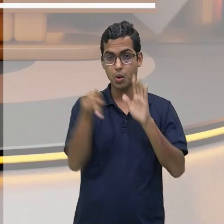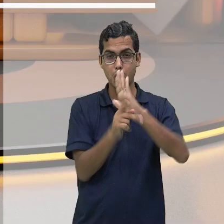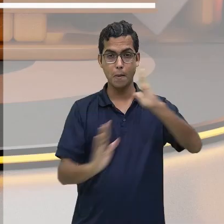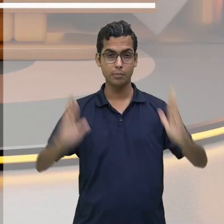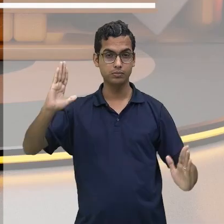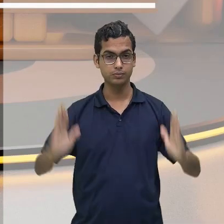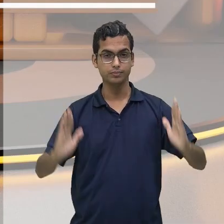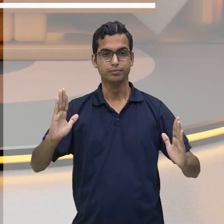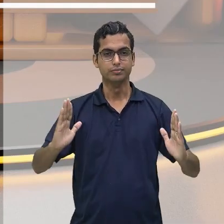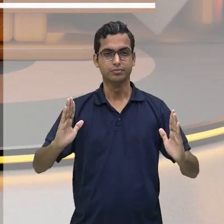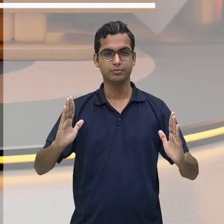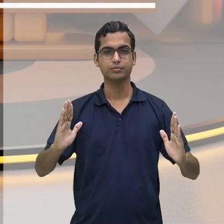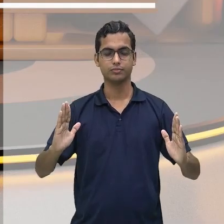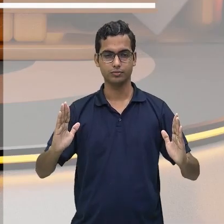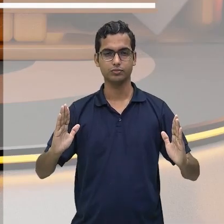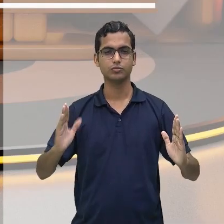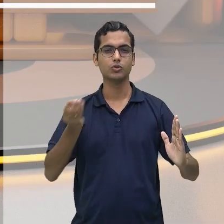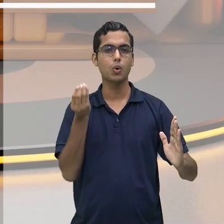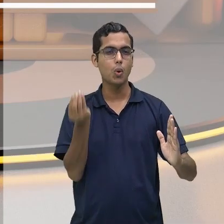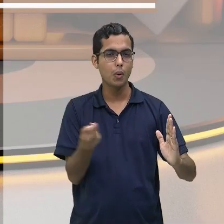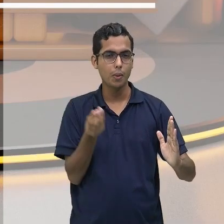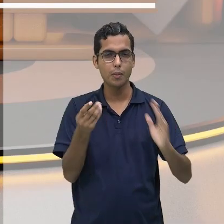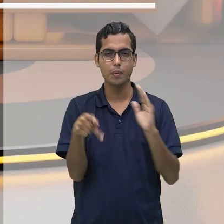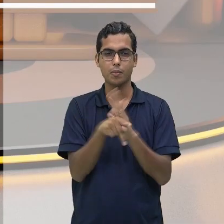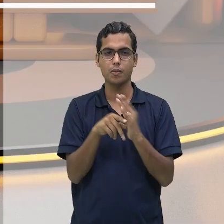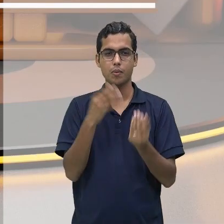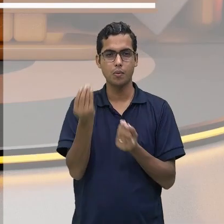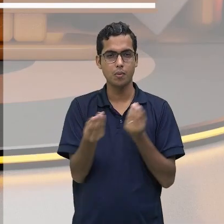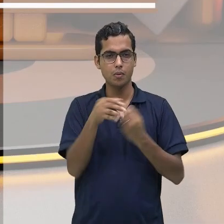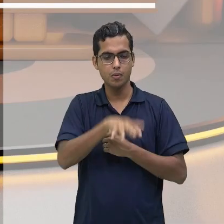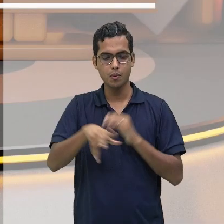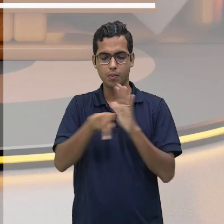ali do mundo que ficou conhecido como mundo